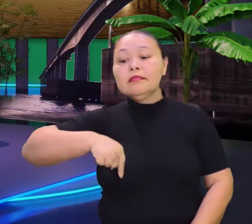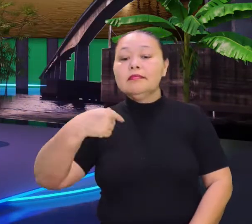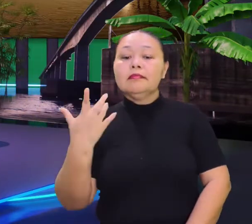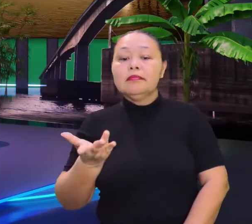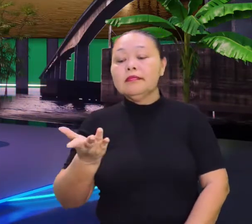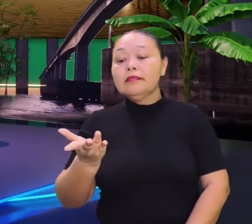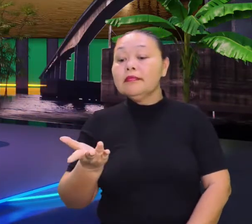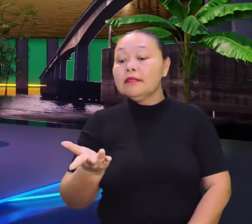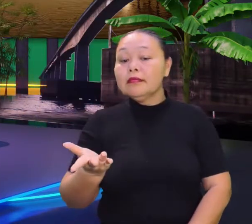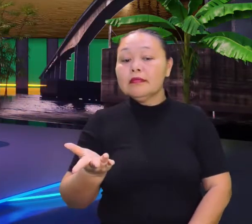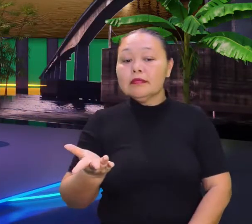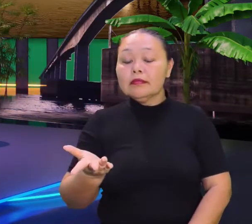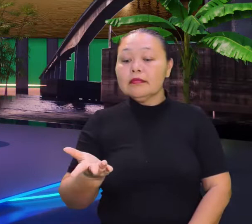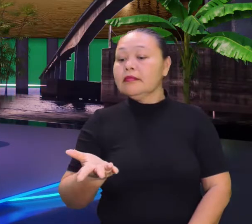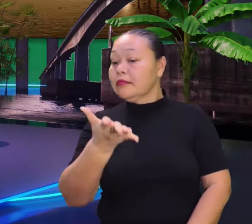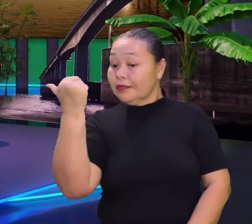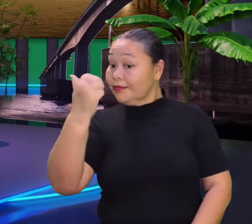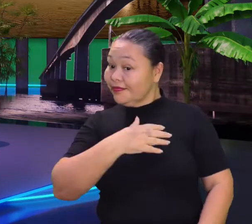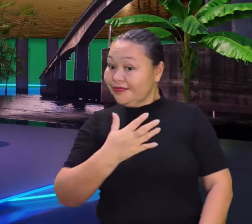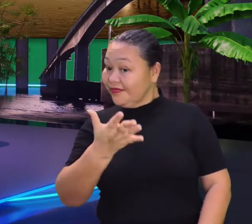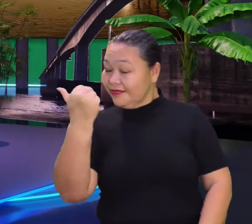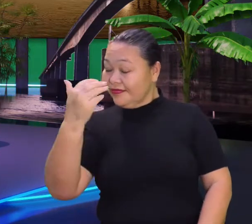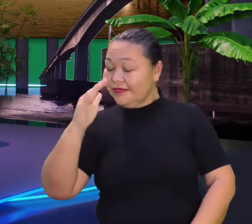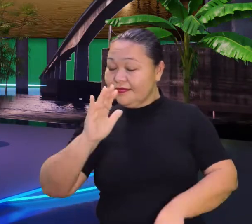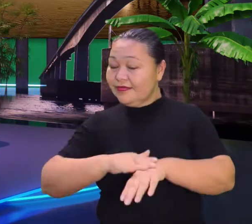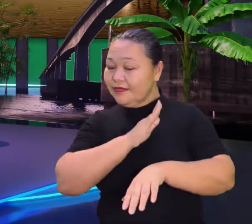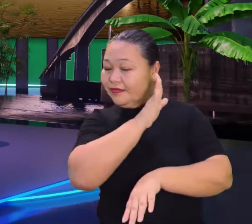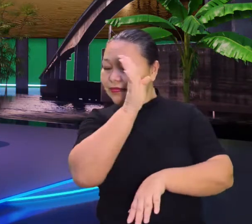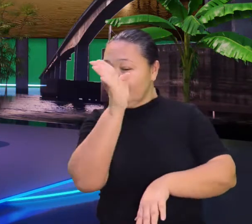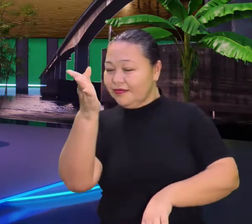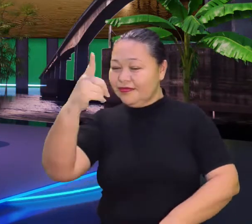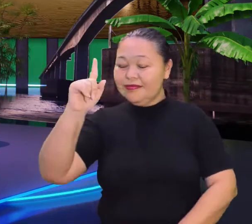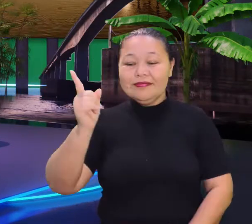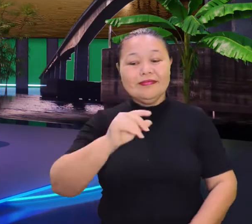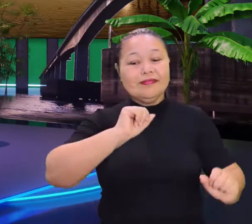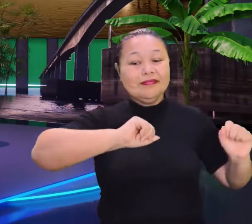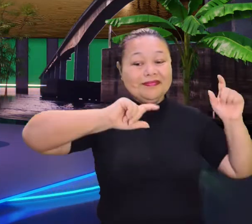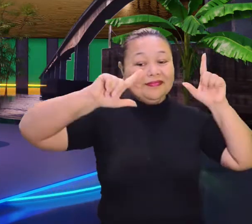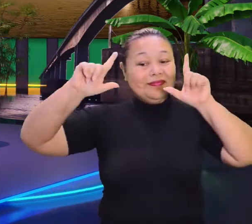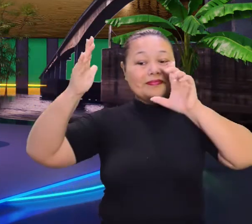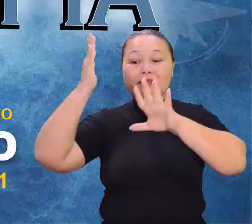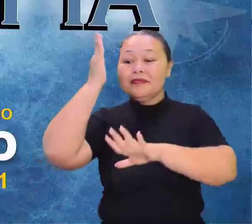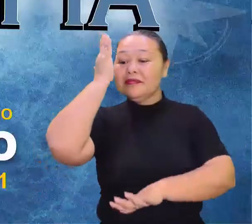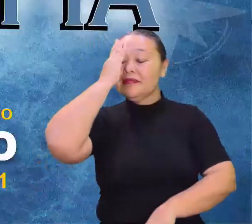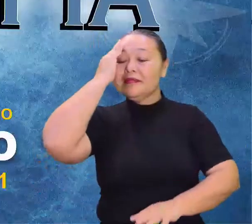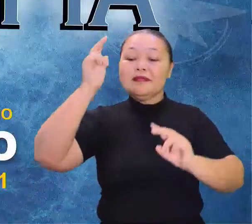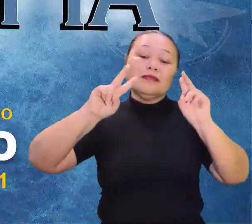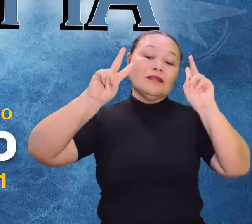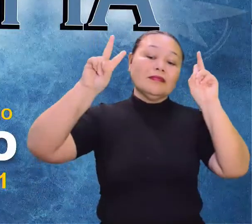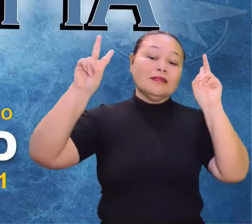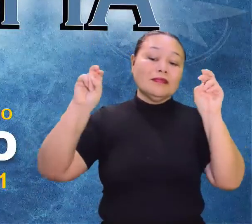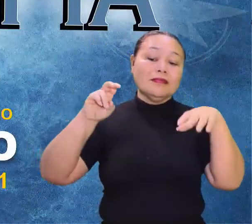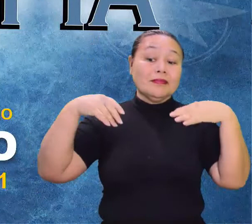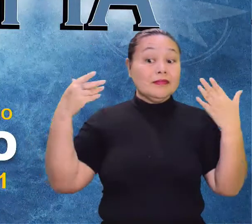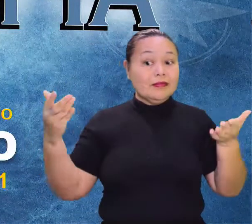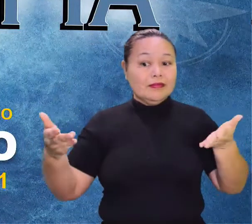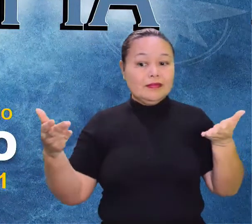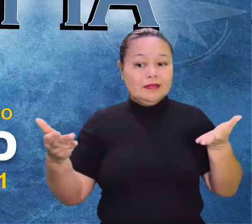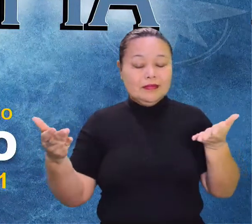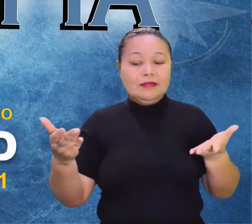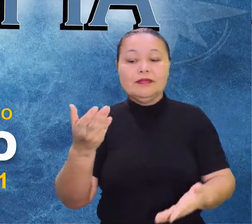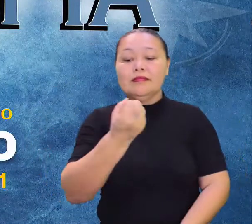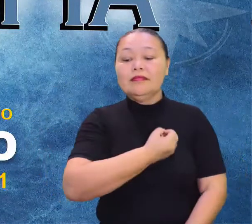bem. Então, vamos junto para mais uma viagem geográfica? Vamos lá no quadro, vamos saber que assunto é esse agora,